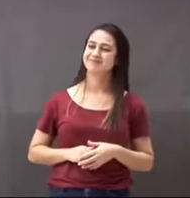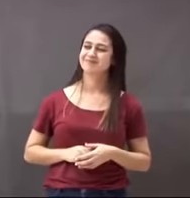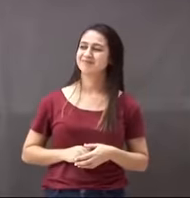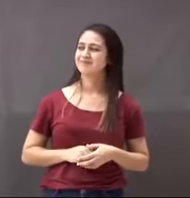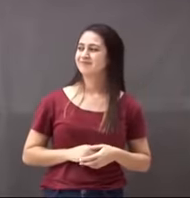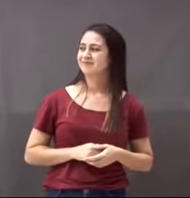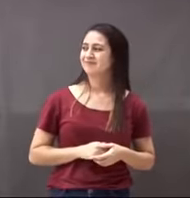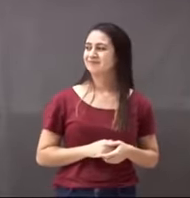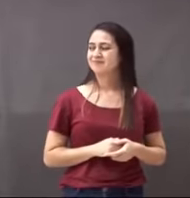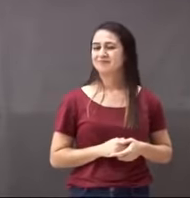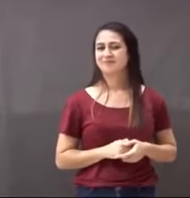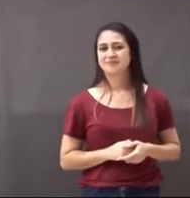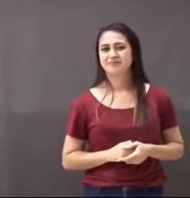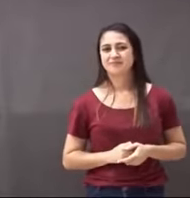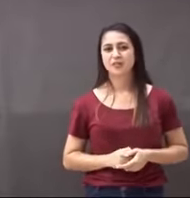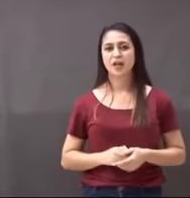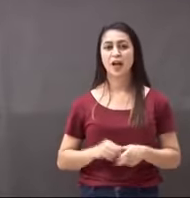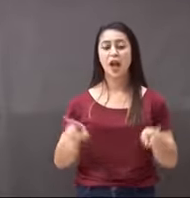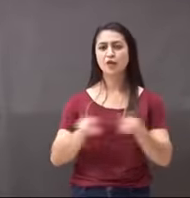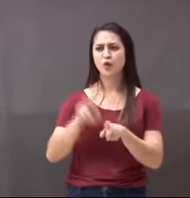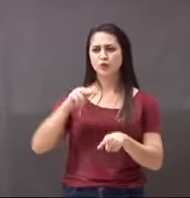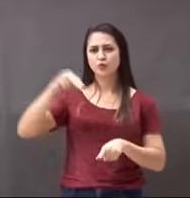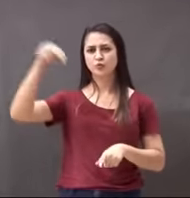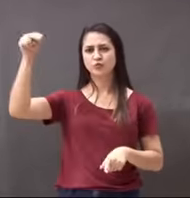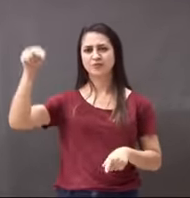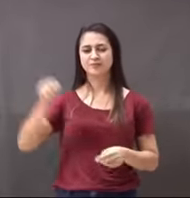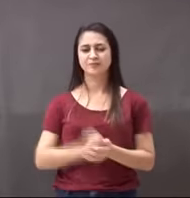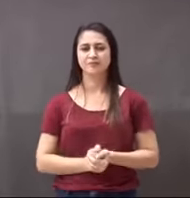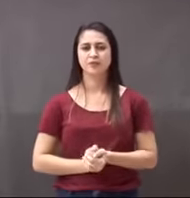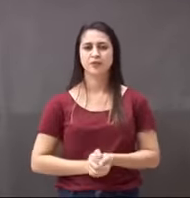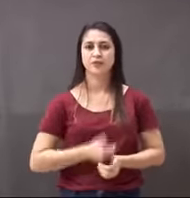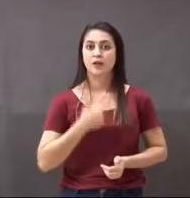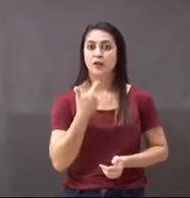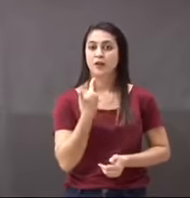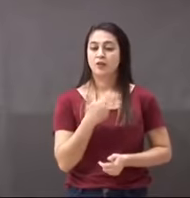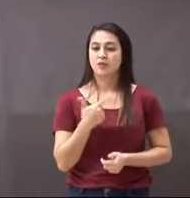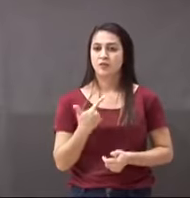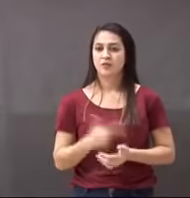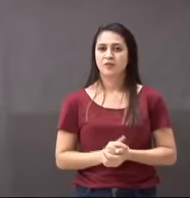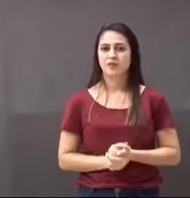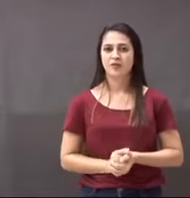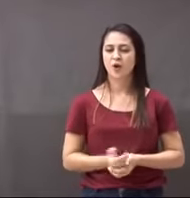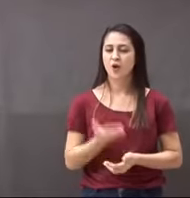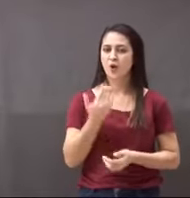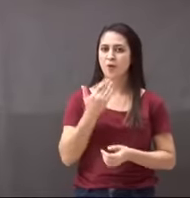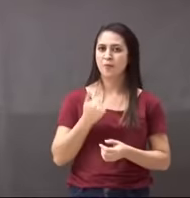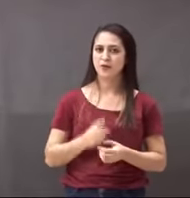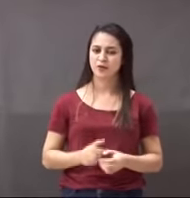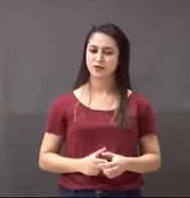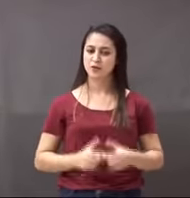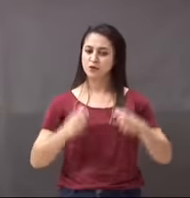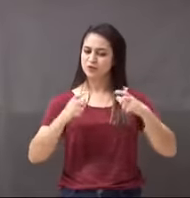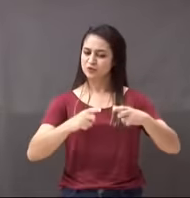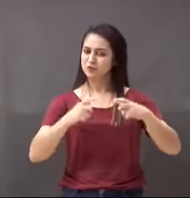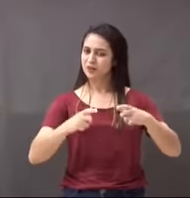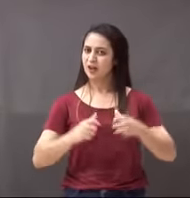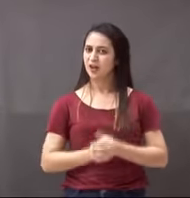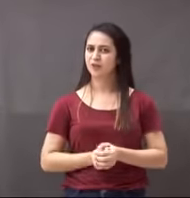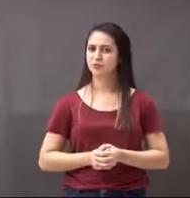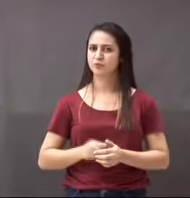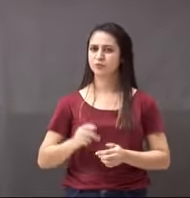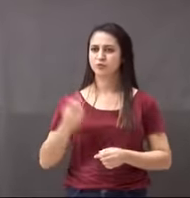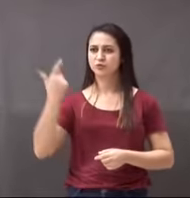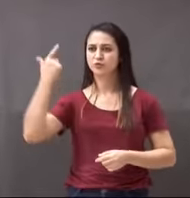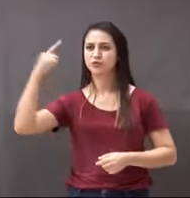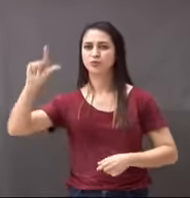Como se diz no Nordeste, não tem como comer de prato emborcado. Então